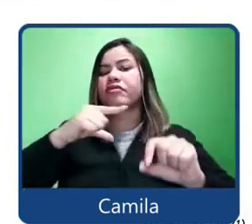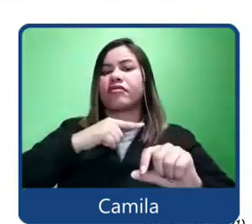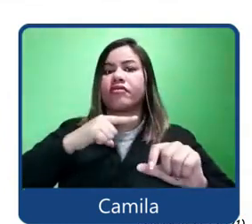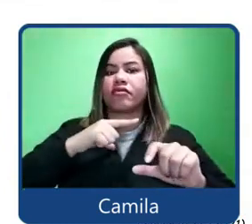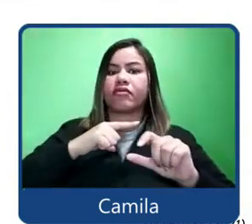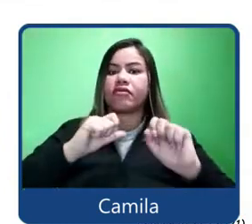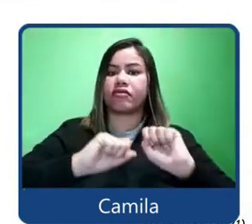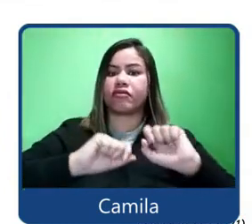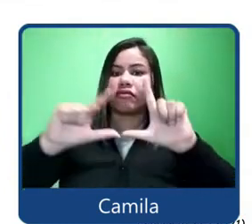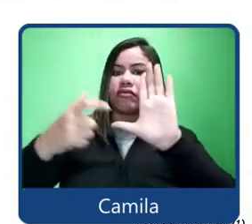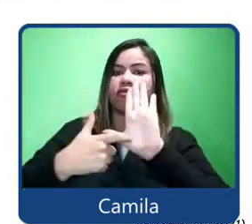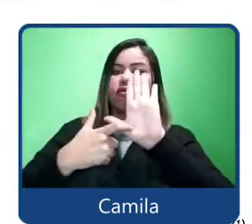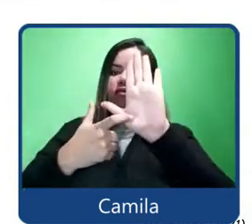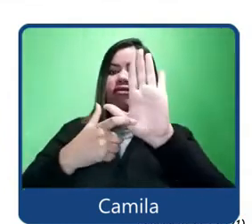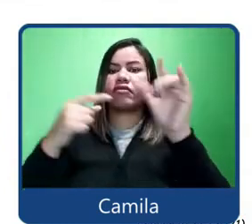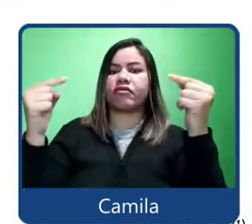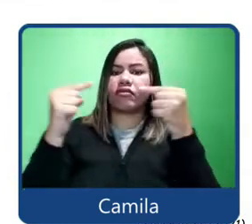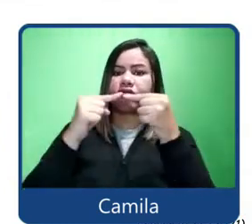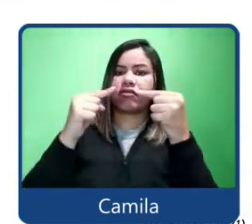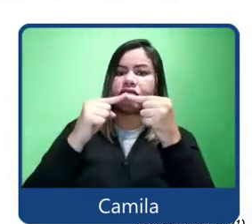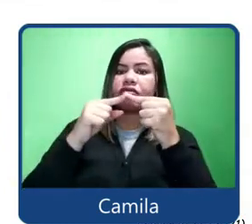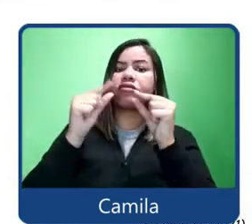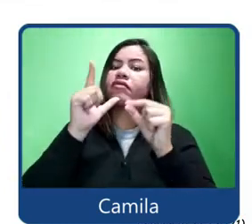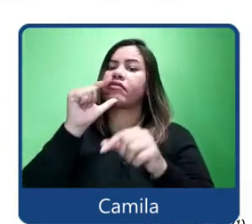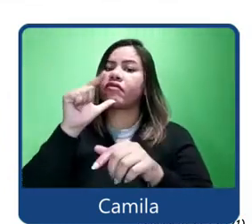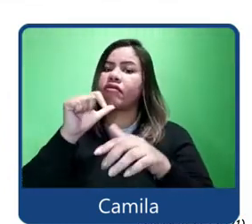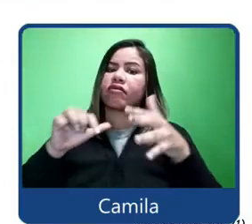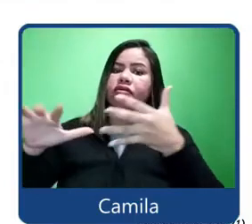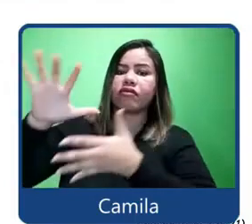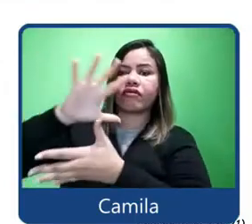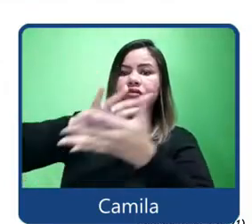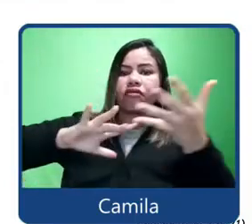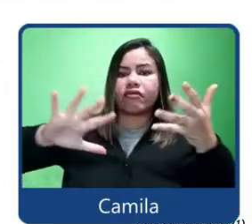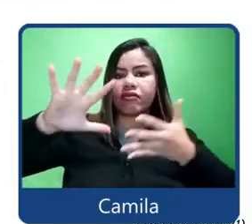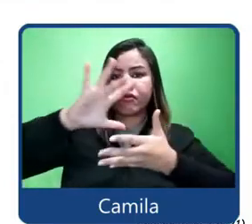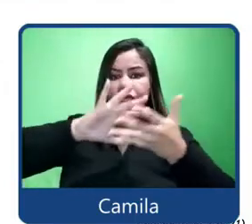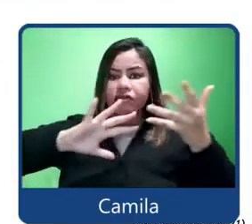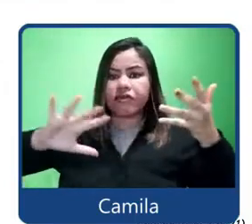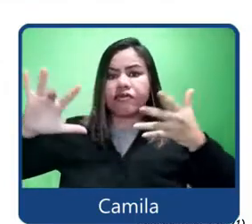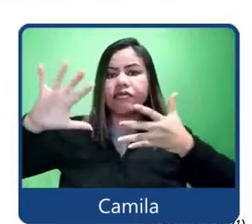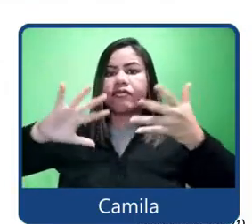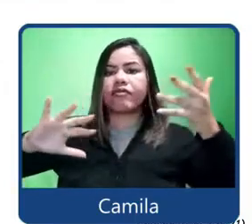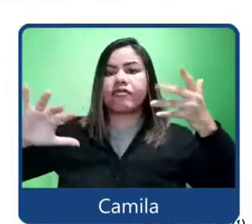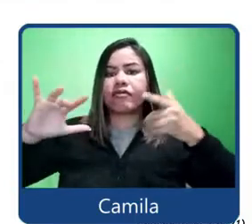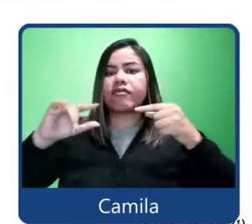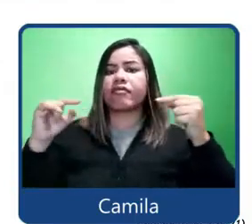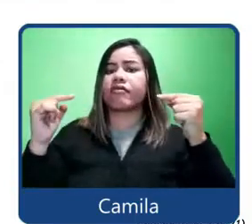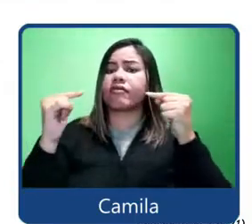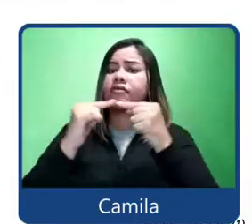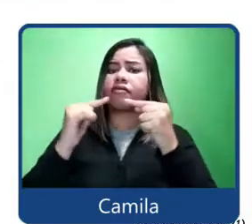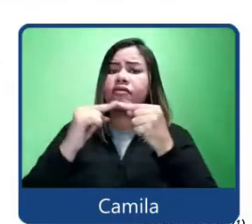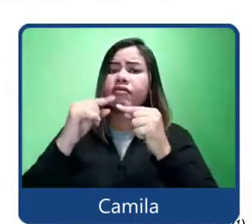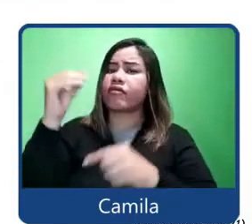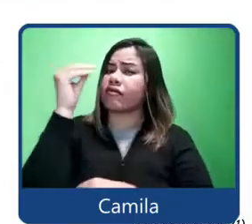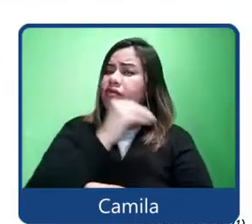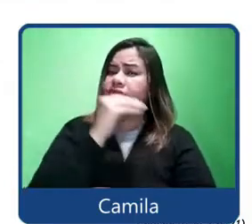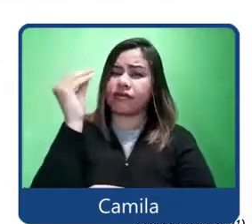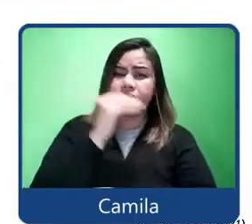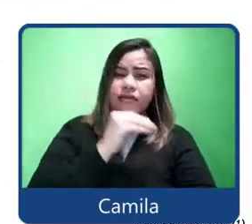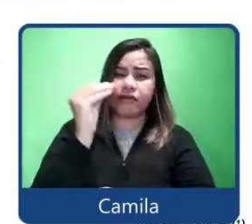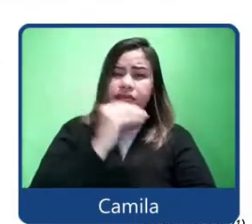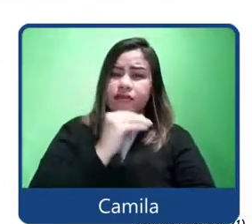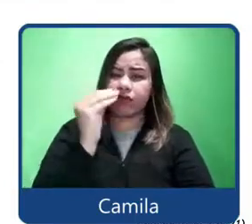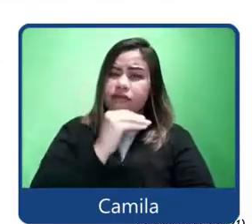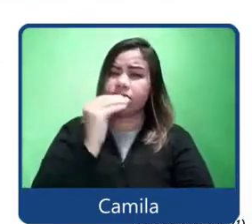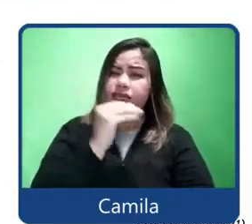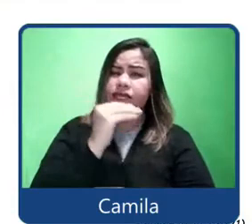que essa grande circulação do Atlântico está na sua situação mais fraca em relação ao último milênio